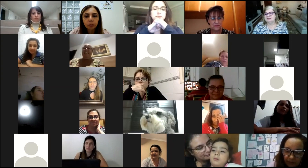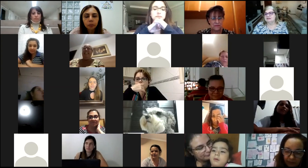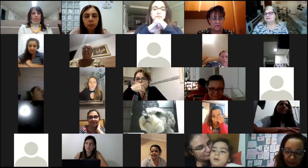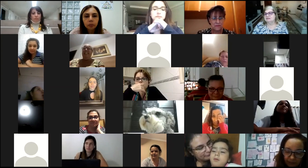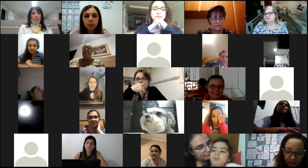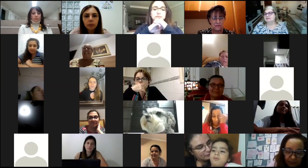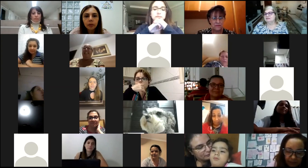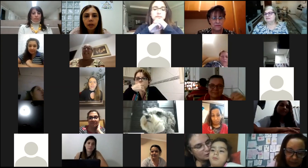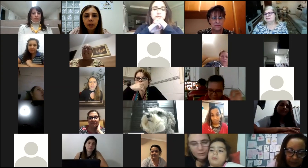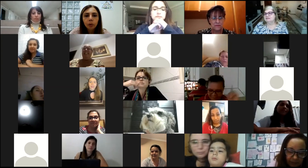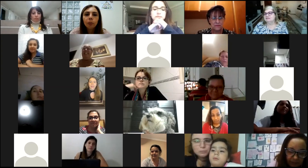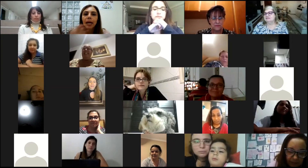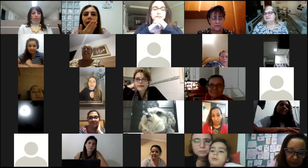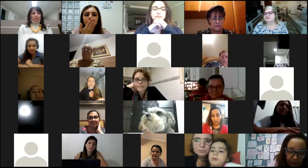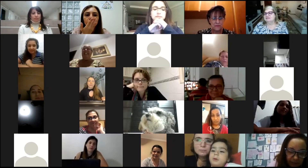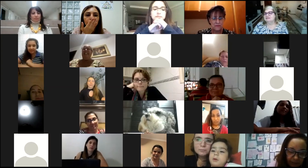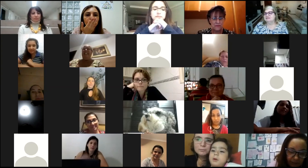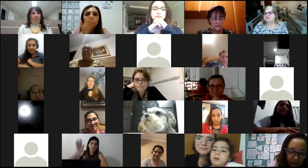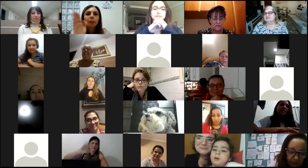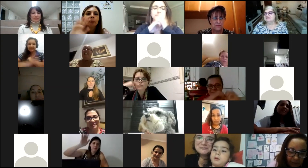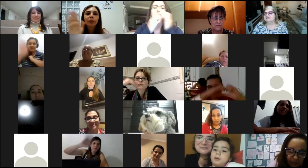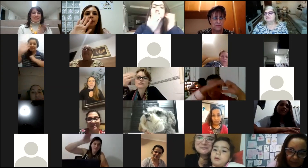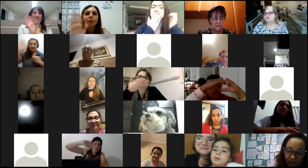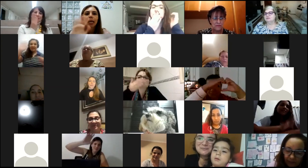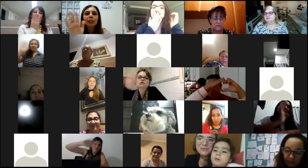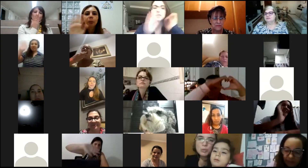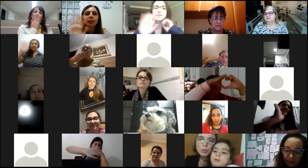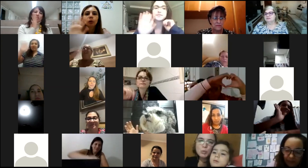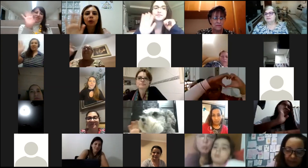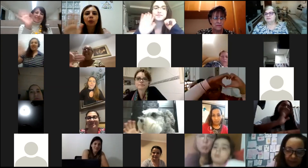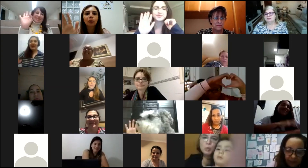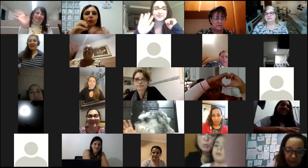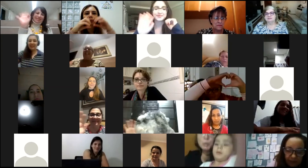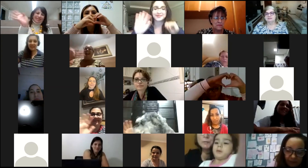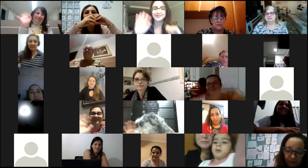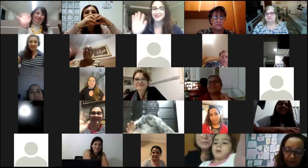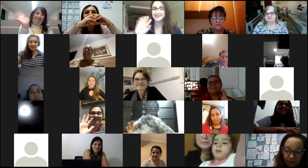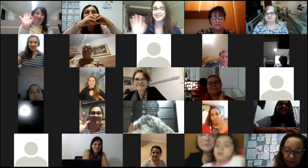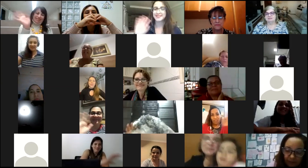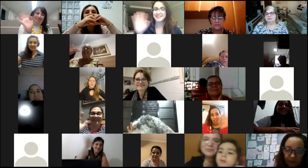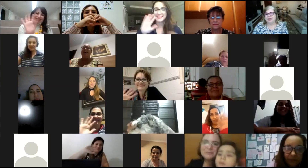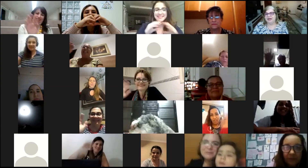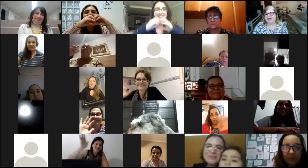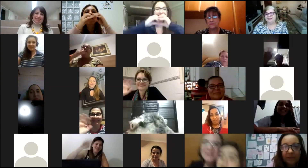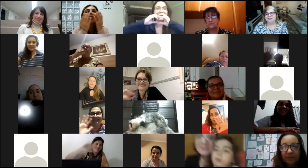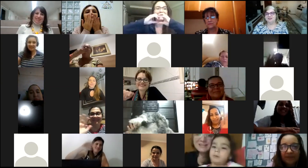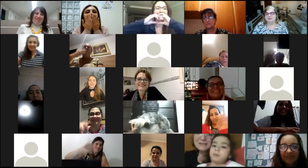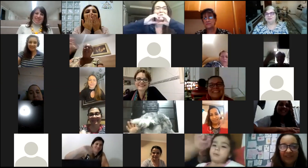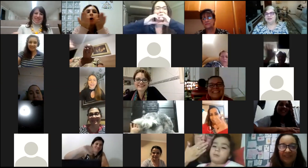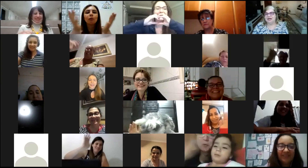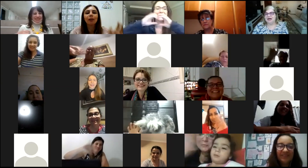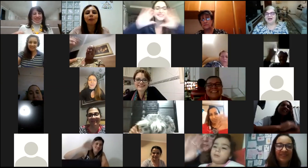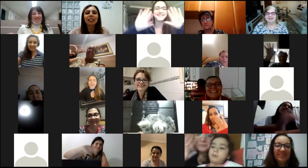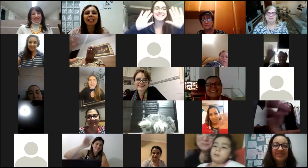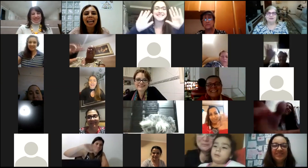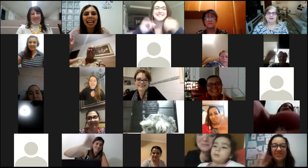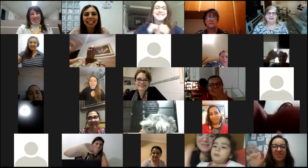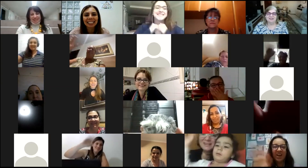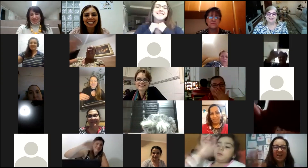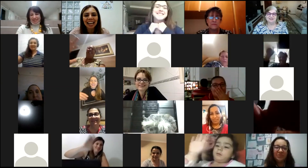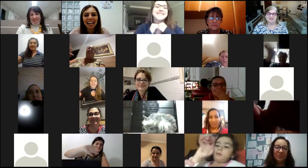bom? Um beijo. Beijo para todo mundo. Tchau, Rê. Obrigada. Beijo.